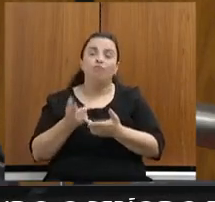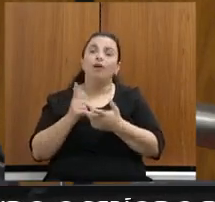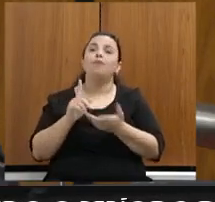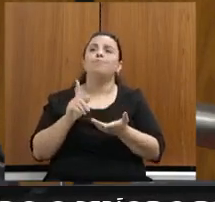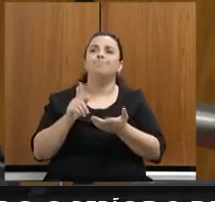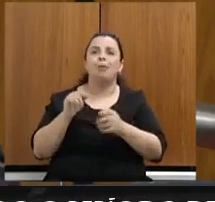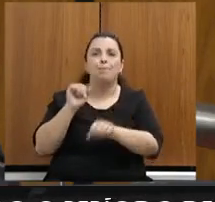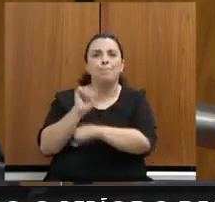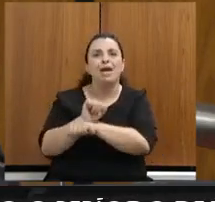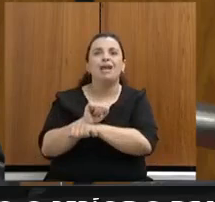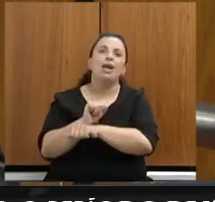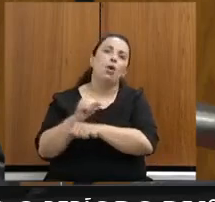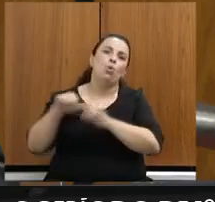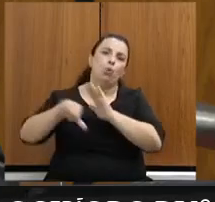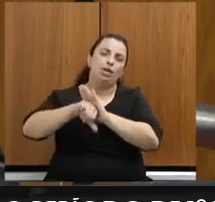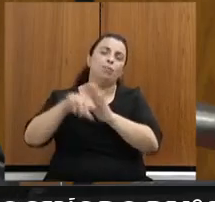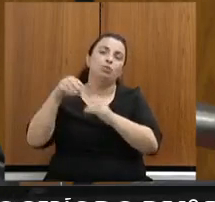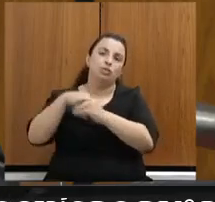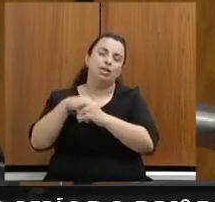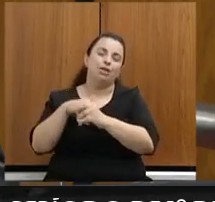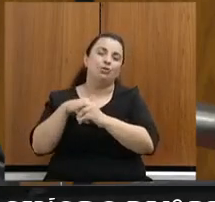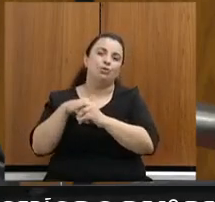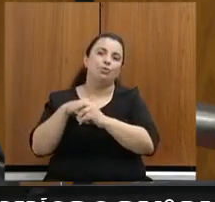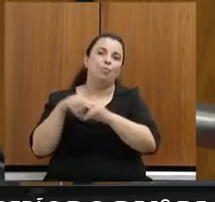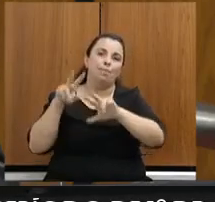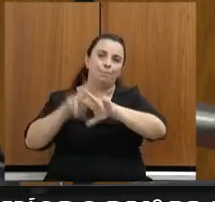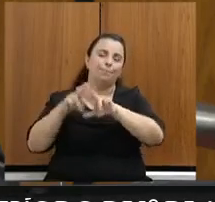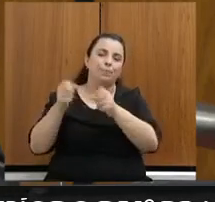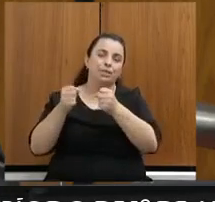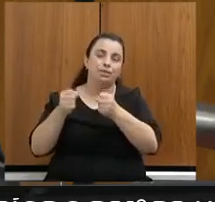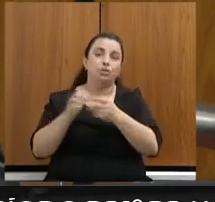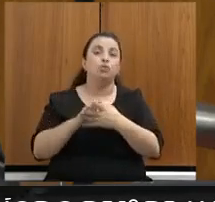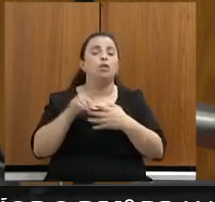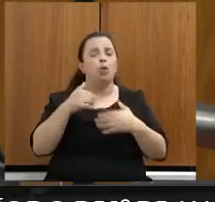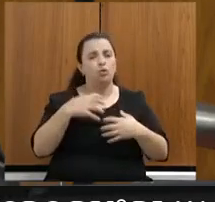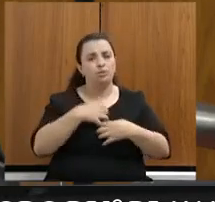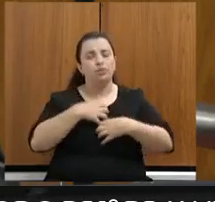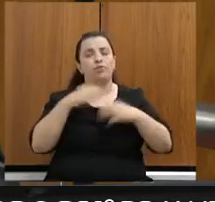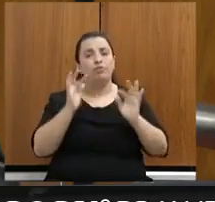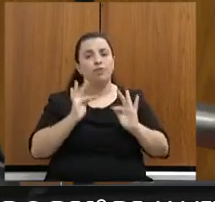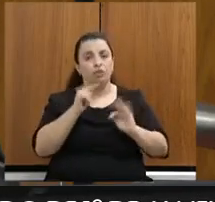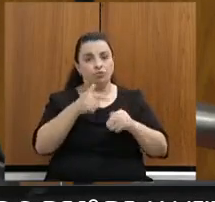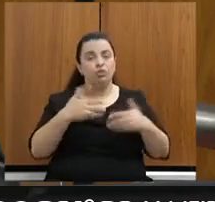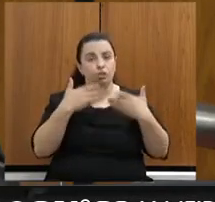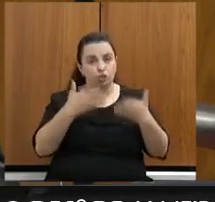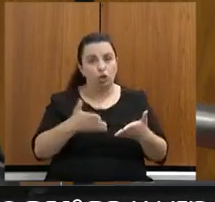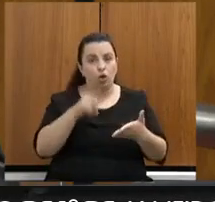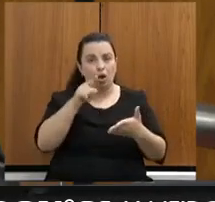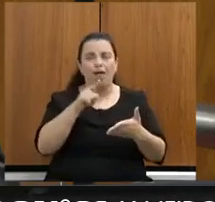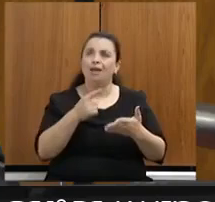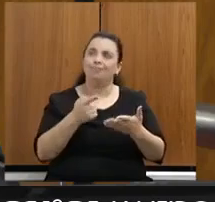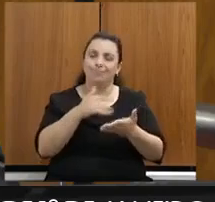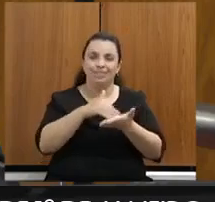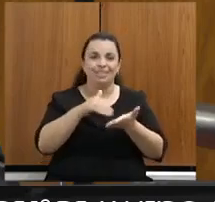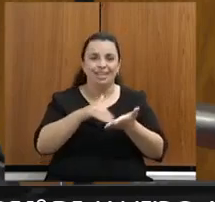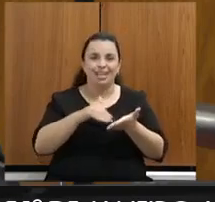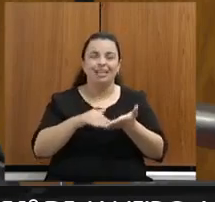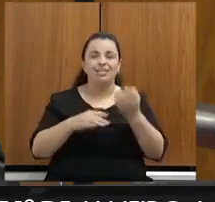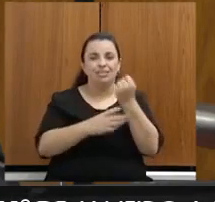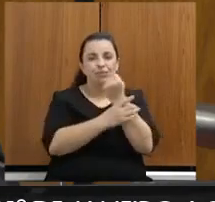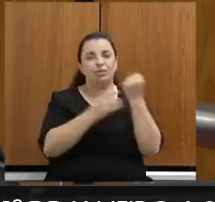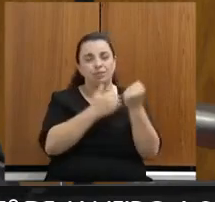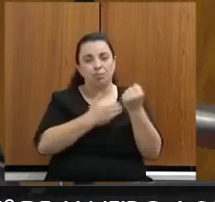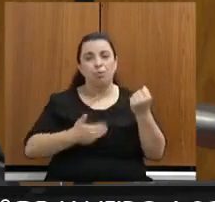criminosas fico feliz que desde a chegada do senhor a Secretaria de Segurança Pública essa tenha sido uma medida que está sendo tomada no nosso